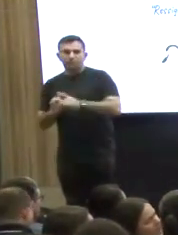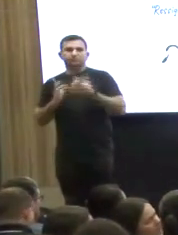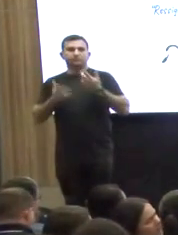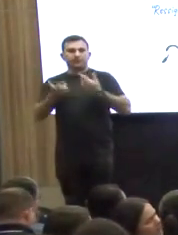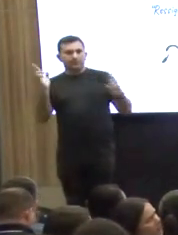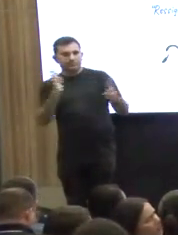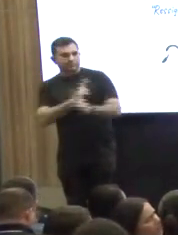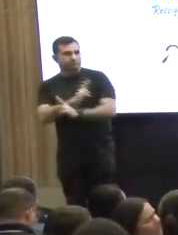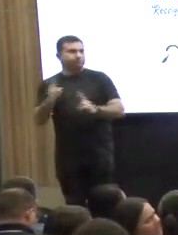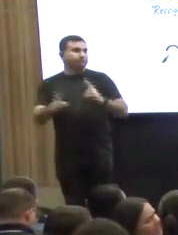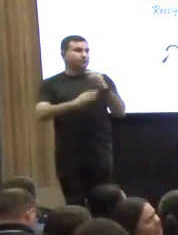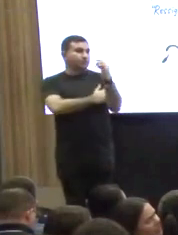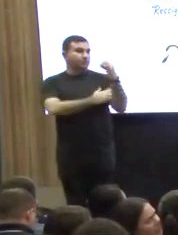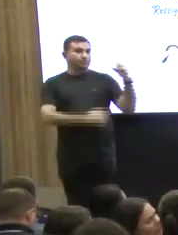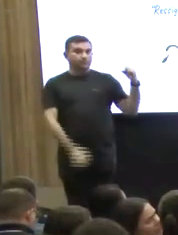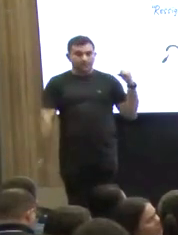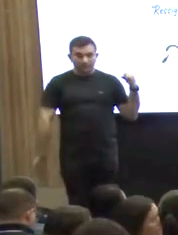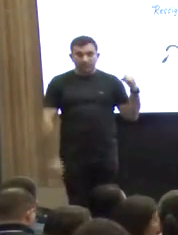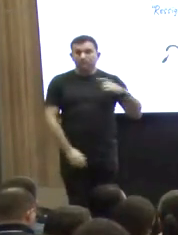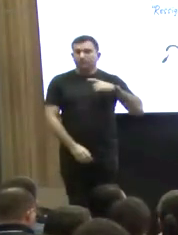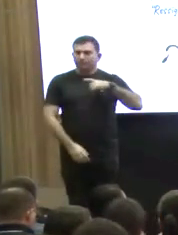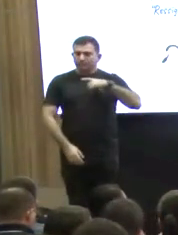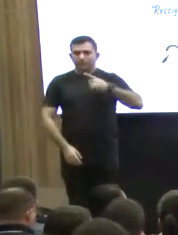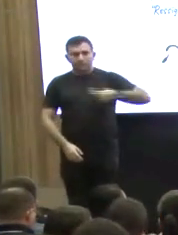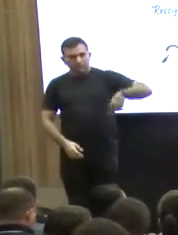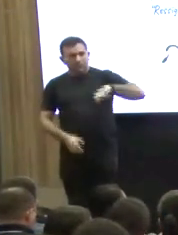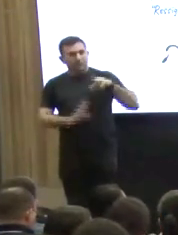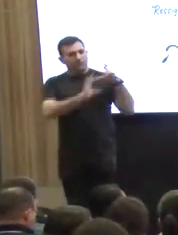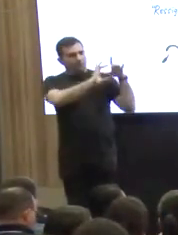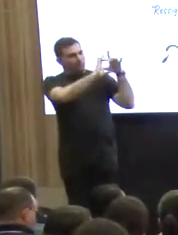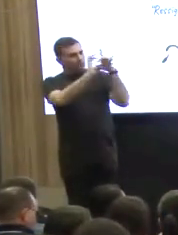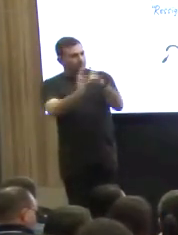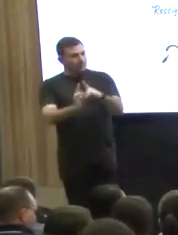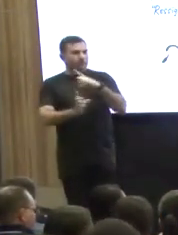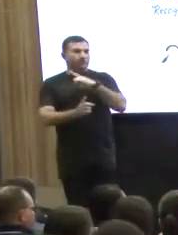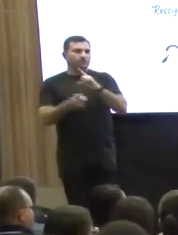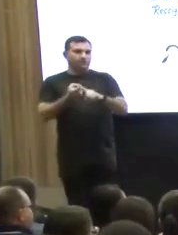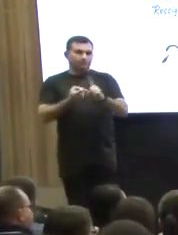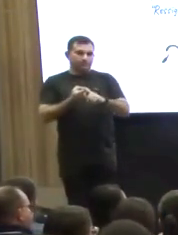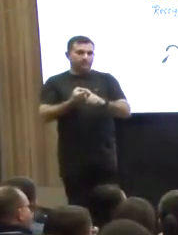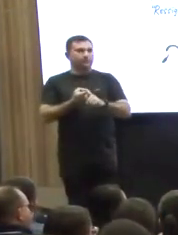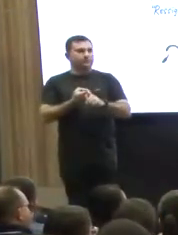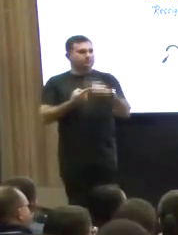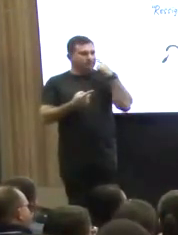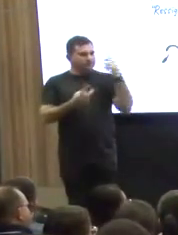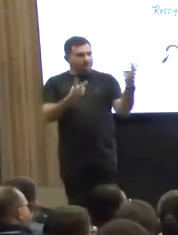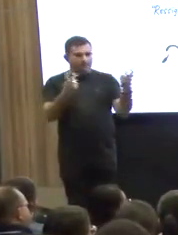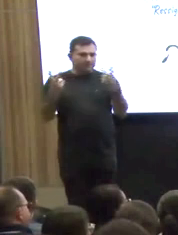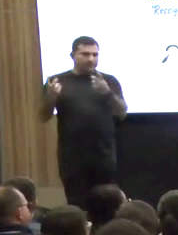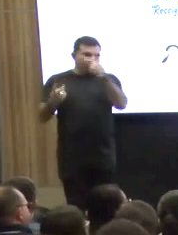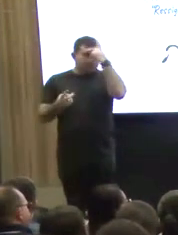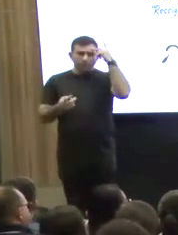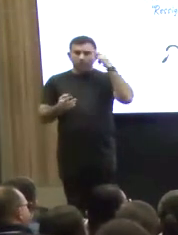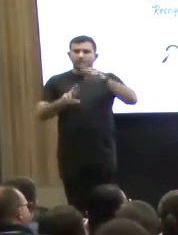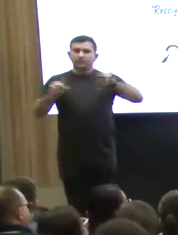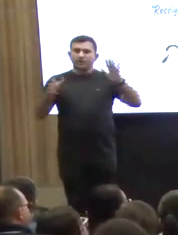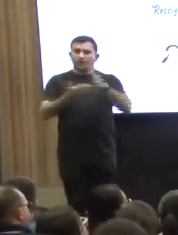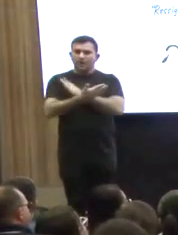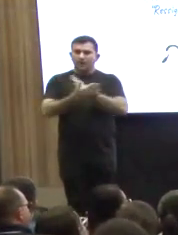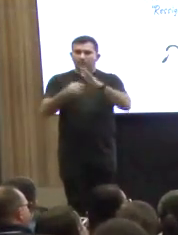nós vivemos. E como todo contexto de relações de poder, você também tem a reação daqueles e daquelas que são